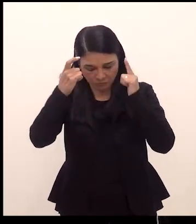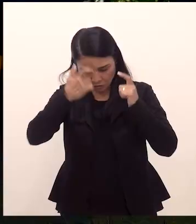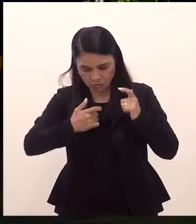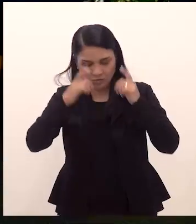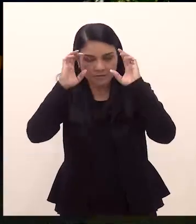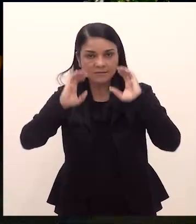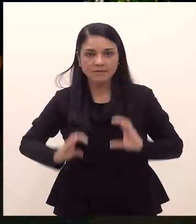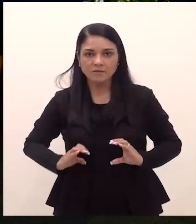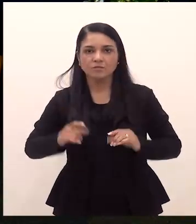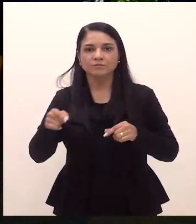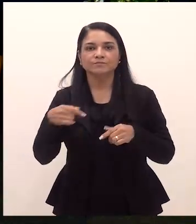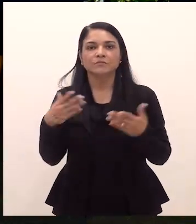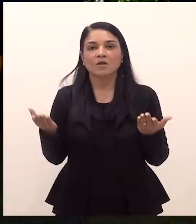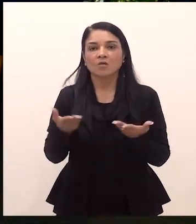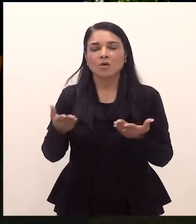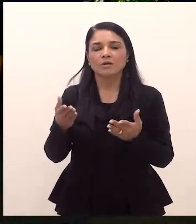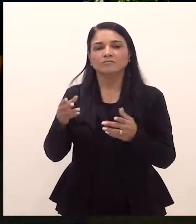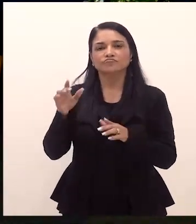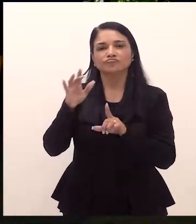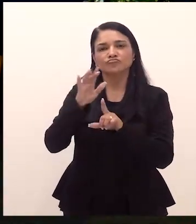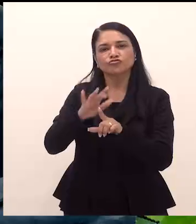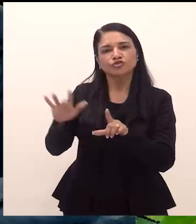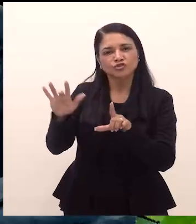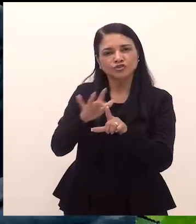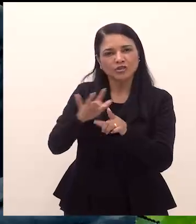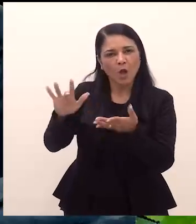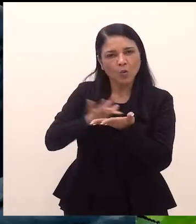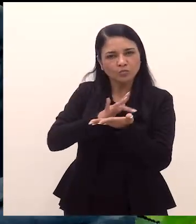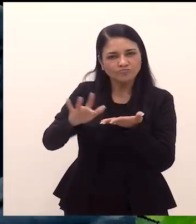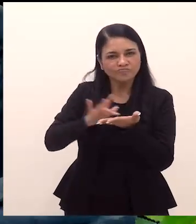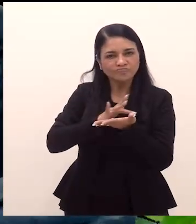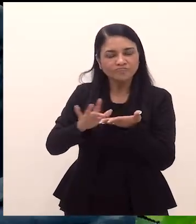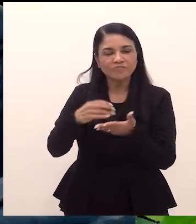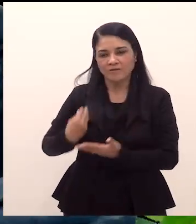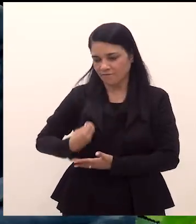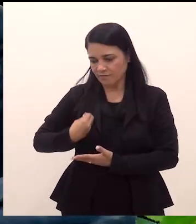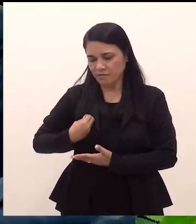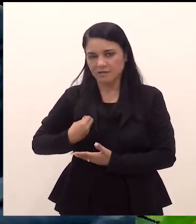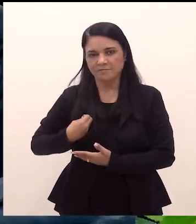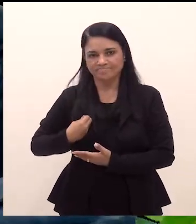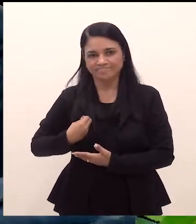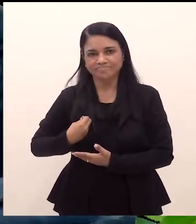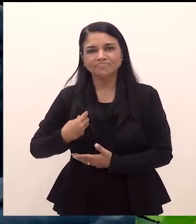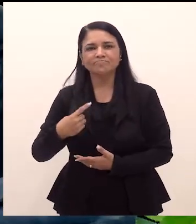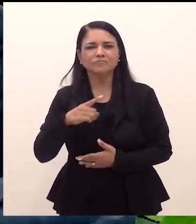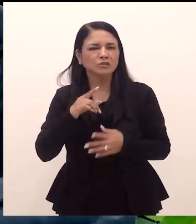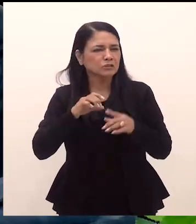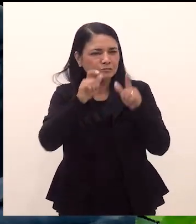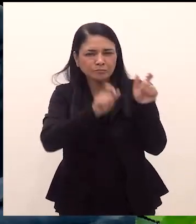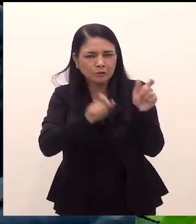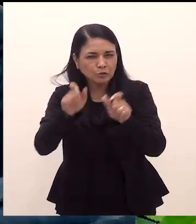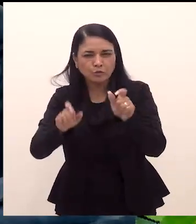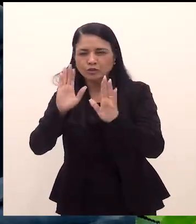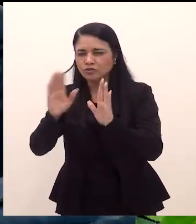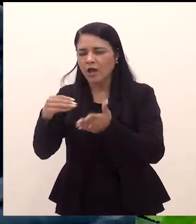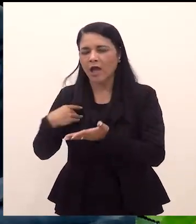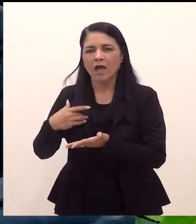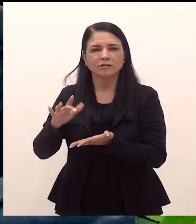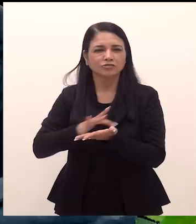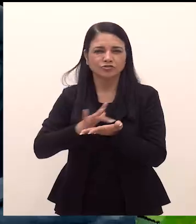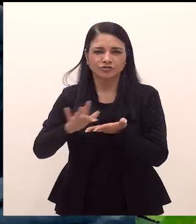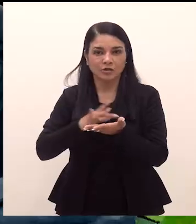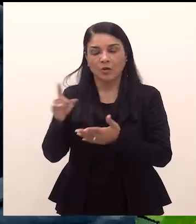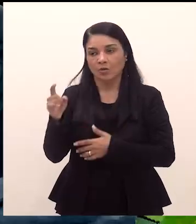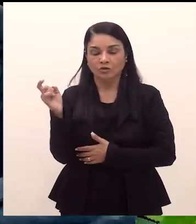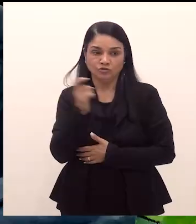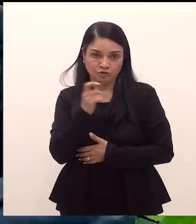sobretudo. E nesse meio que a gente vive, que agora o meio digital é parte da nossa história, é parte da nossa vida. Não há quase mais ninguém que não viva sem